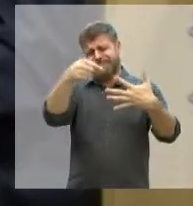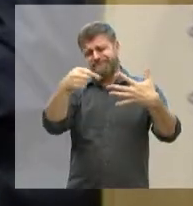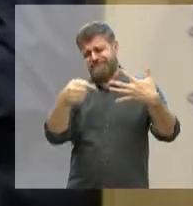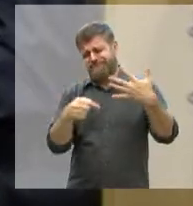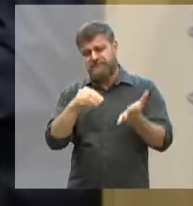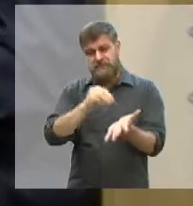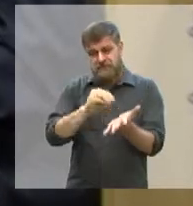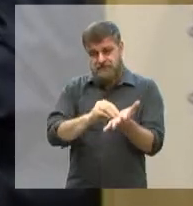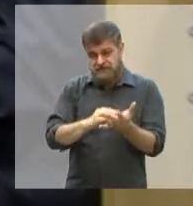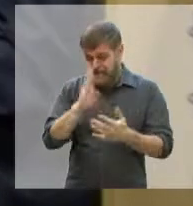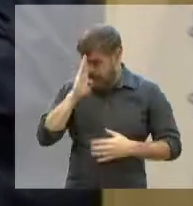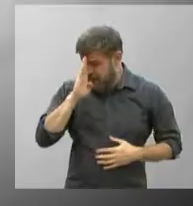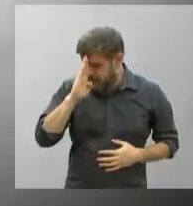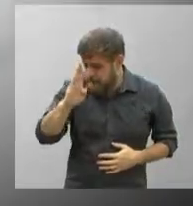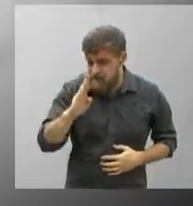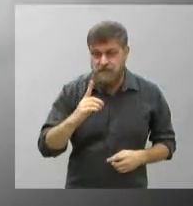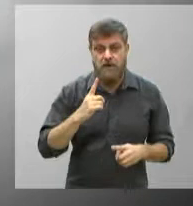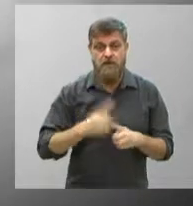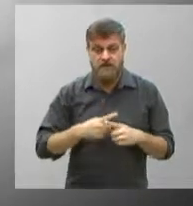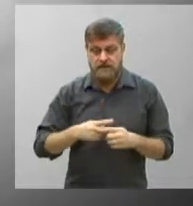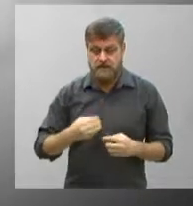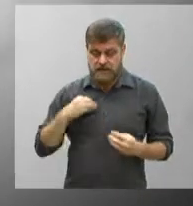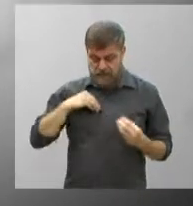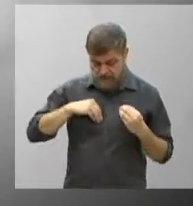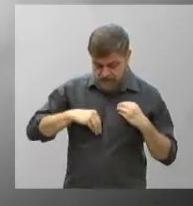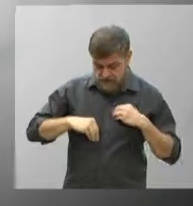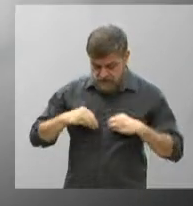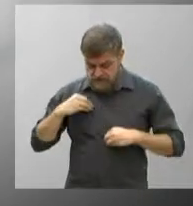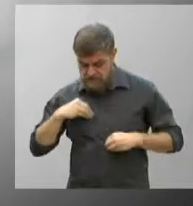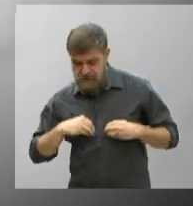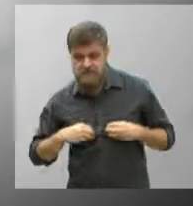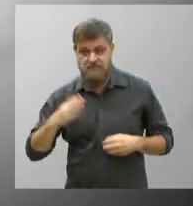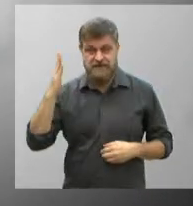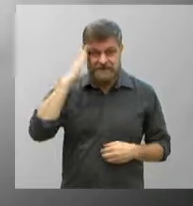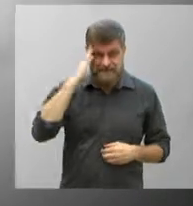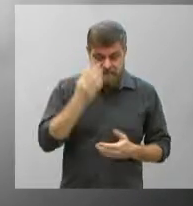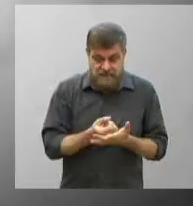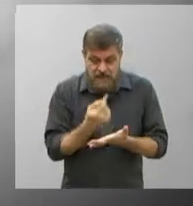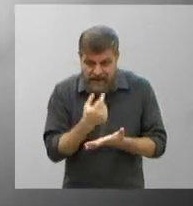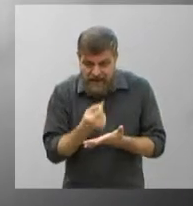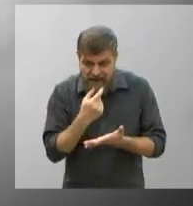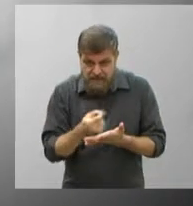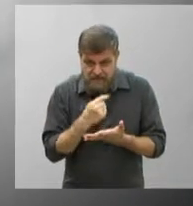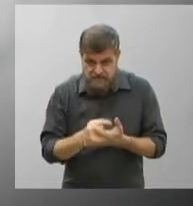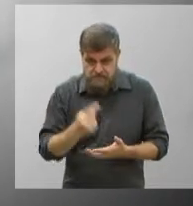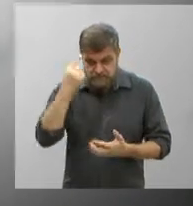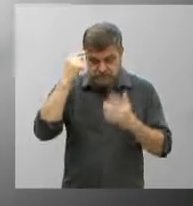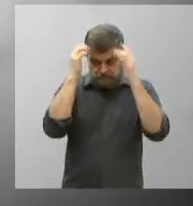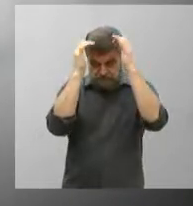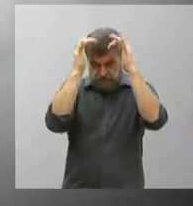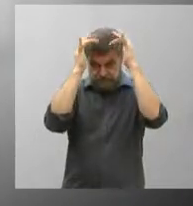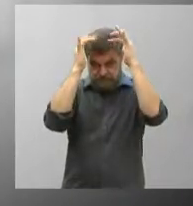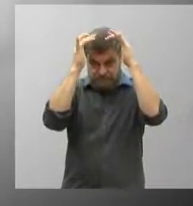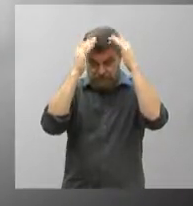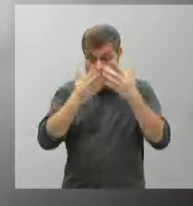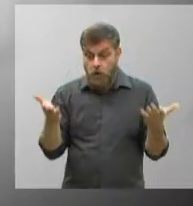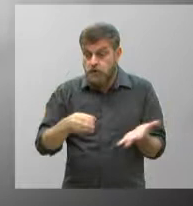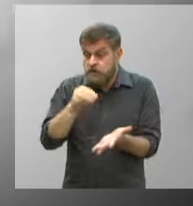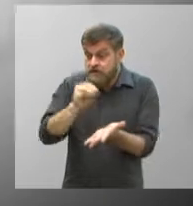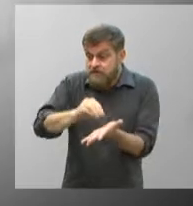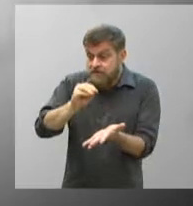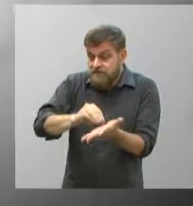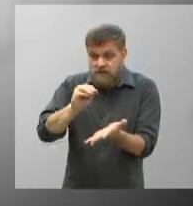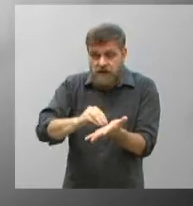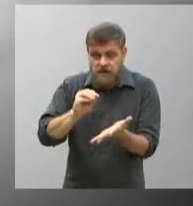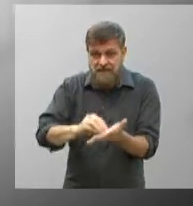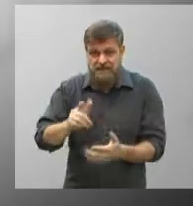mas é um que é particularmente grave porque, né, a gente sabe que a fluoxetina e a sertralina, que são medicamentos que estão em falta hoje na rede,